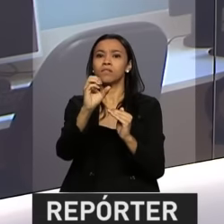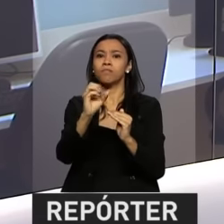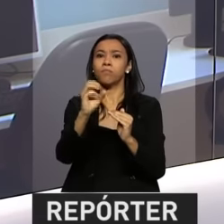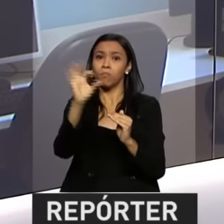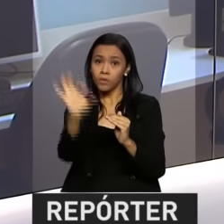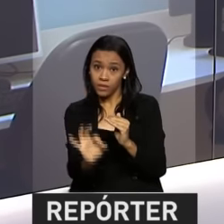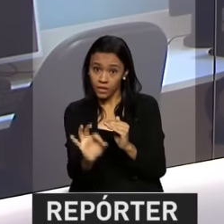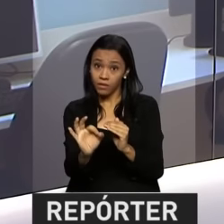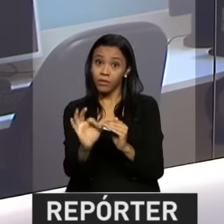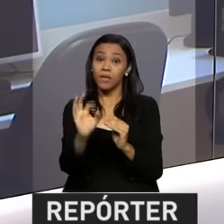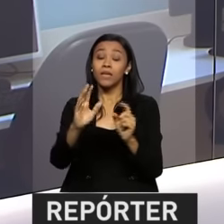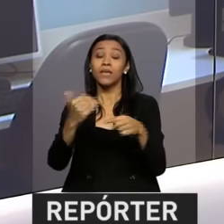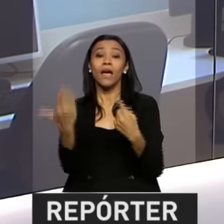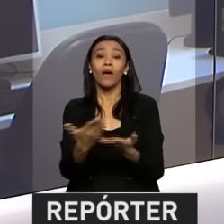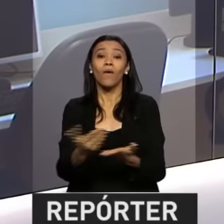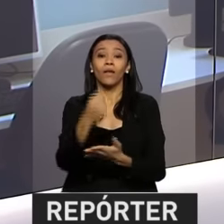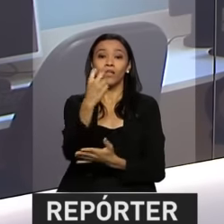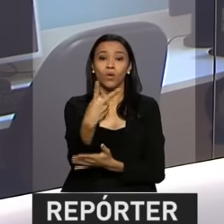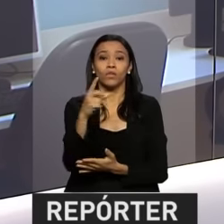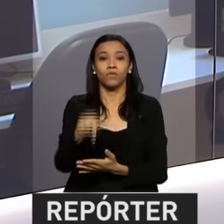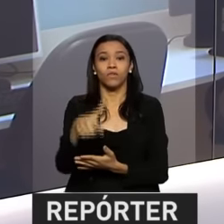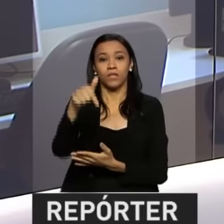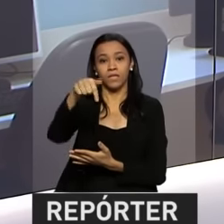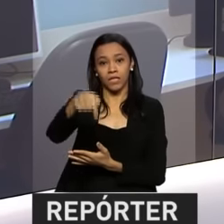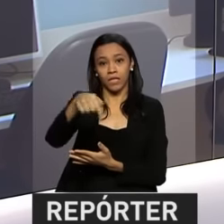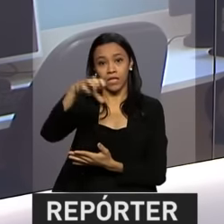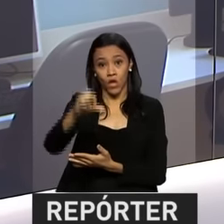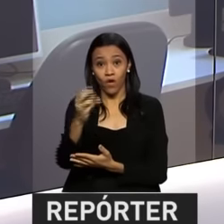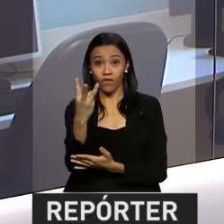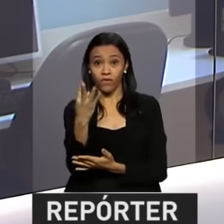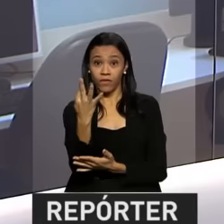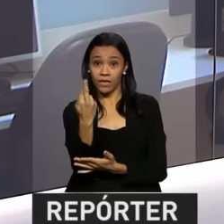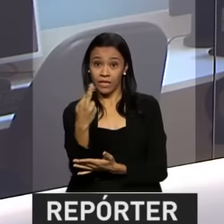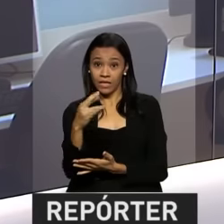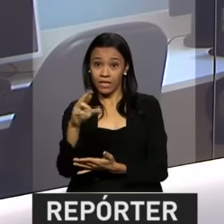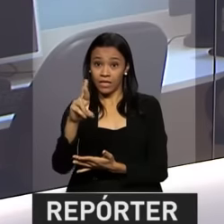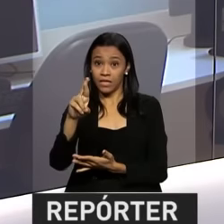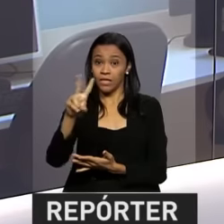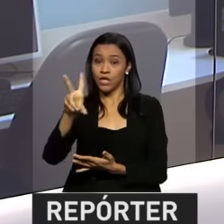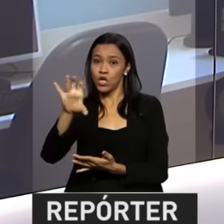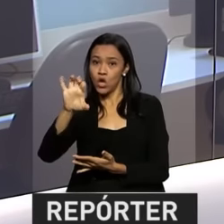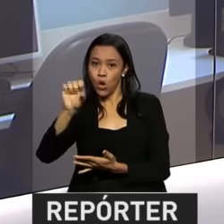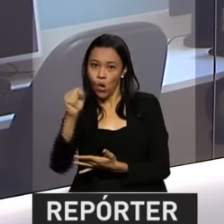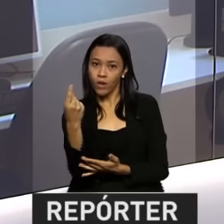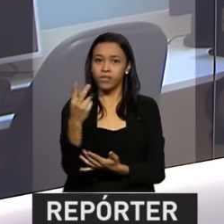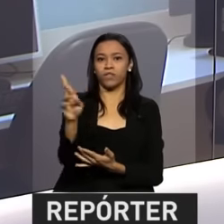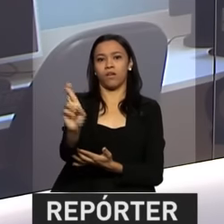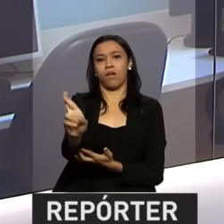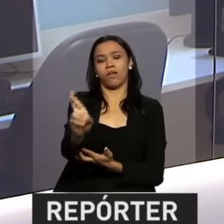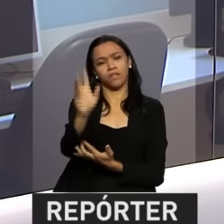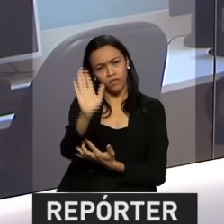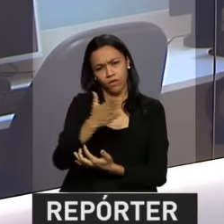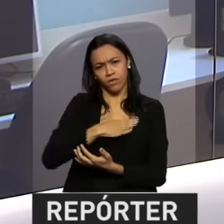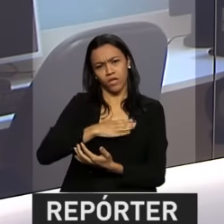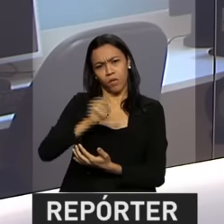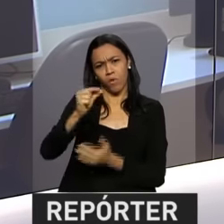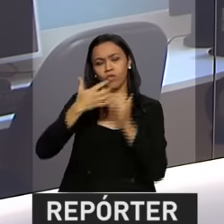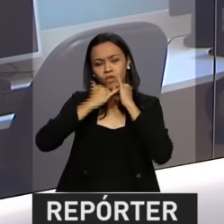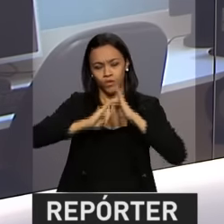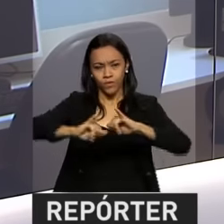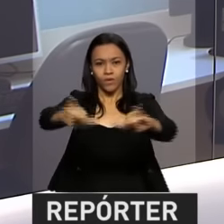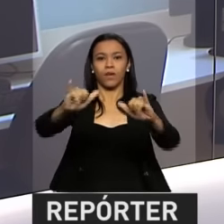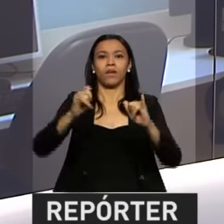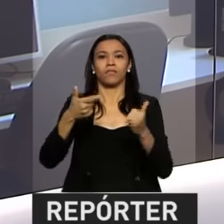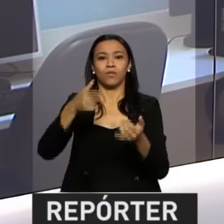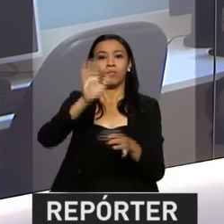passou para 2,79 trilhões deais a informação foi divulgada agora a pouco pela Secretaria do Tesouro